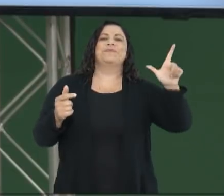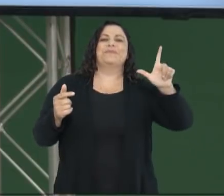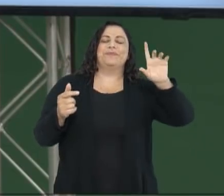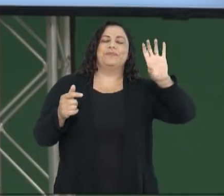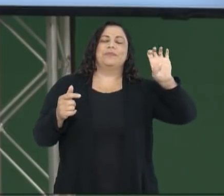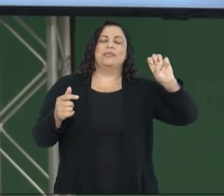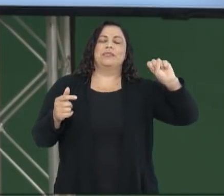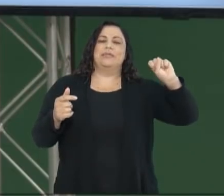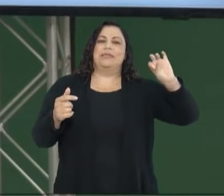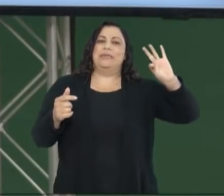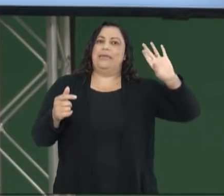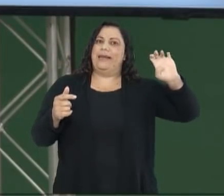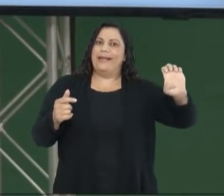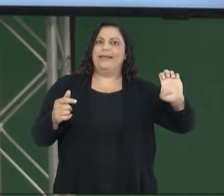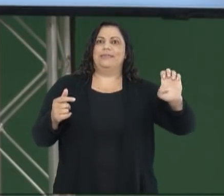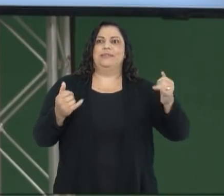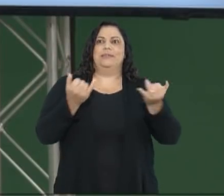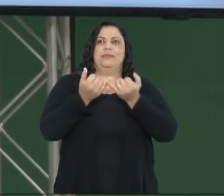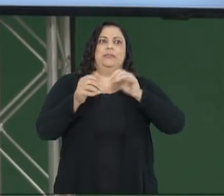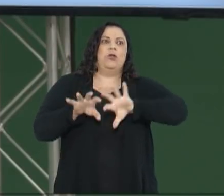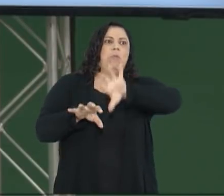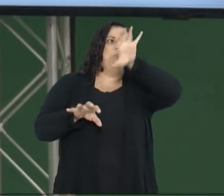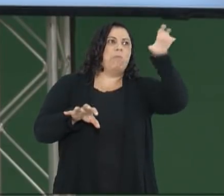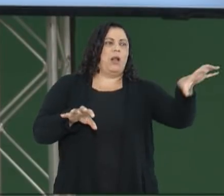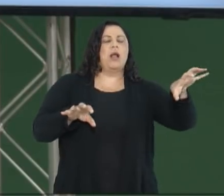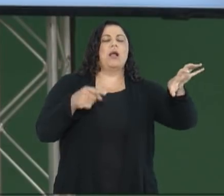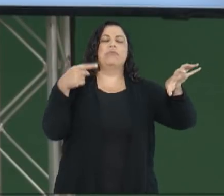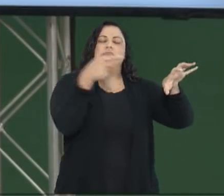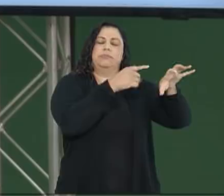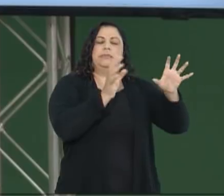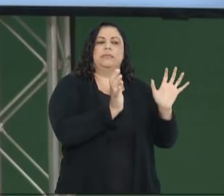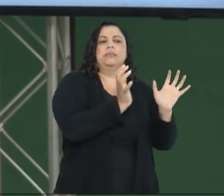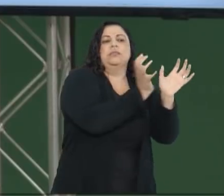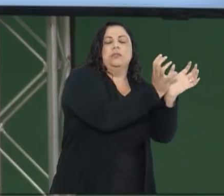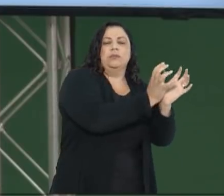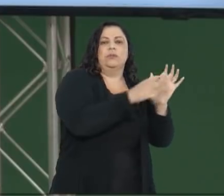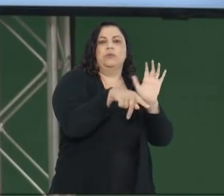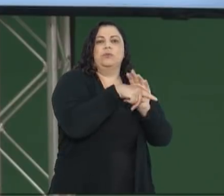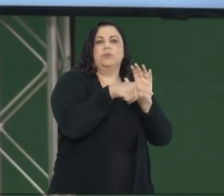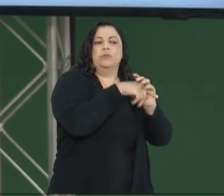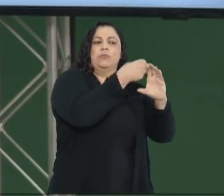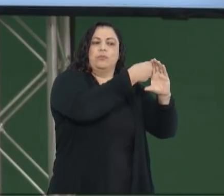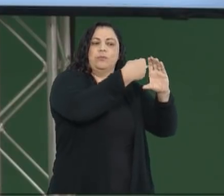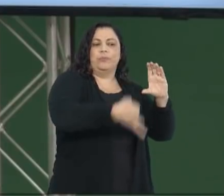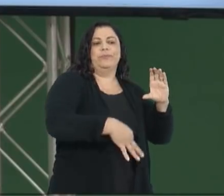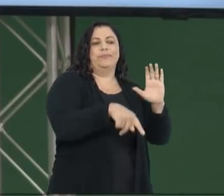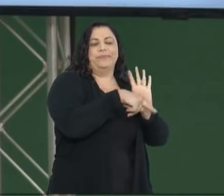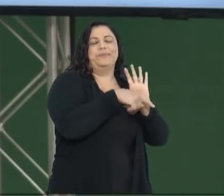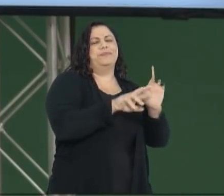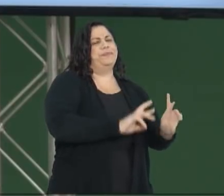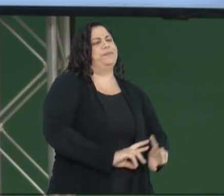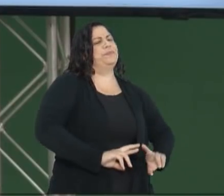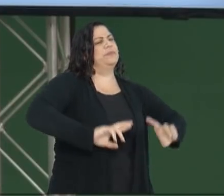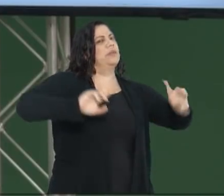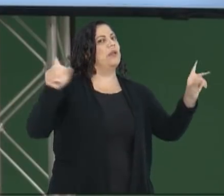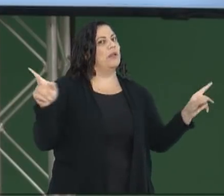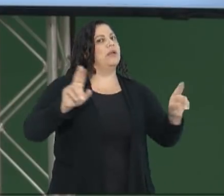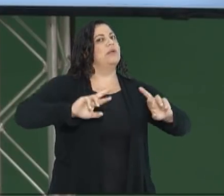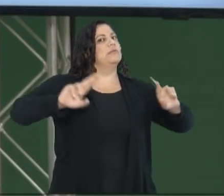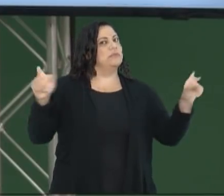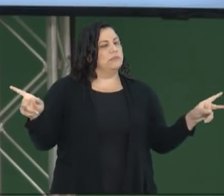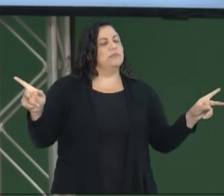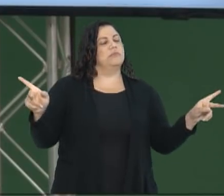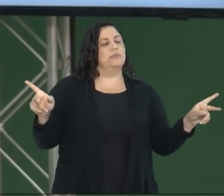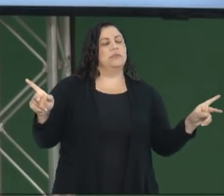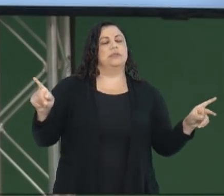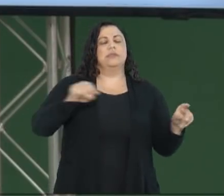que um outro continente ou uma parte específica ali, com características, por ter características muito diferentes, com características muito